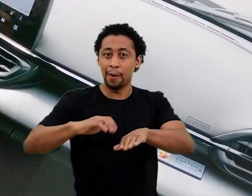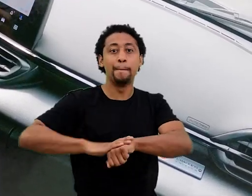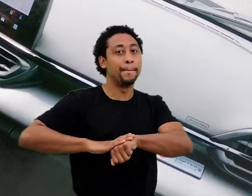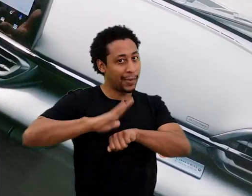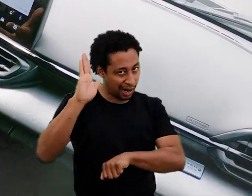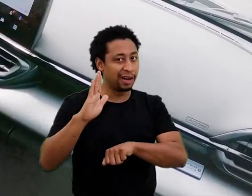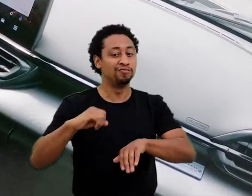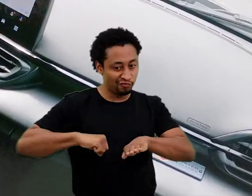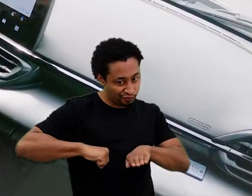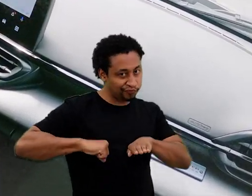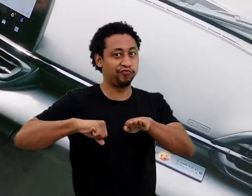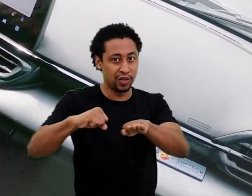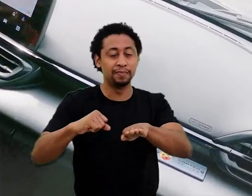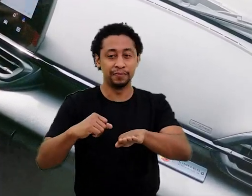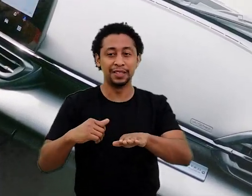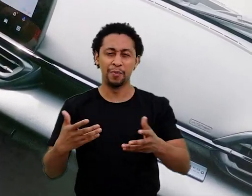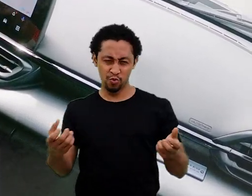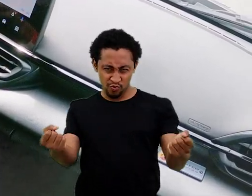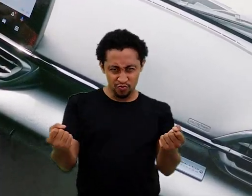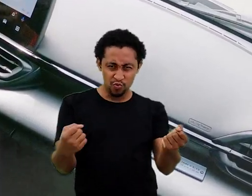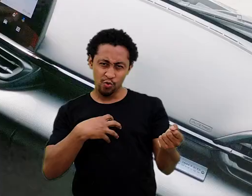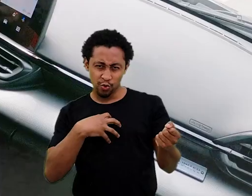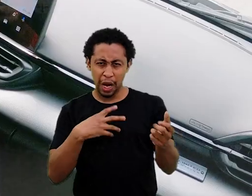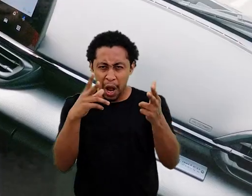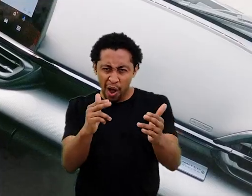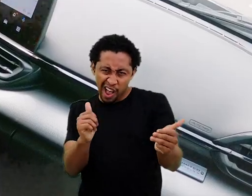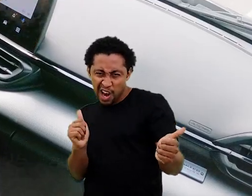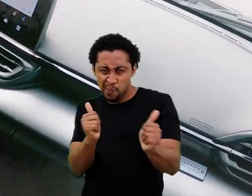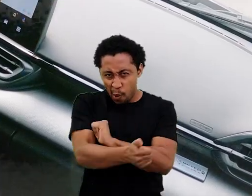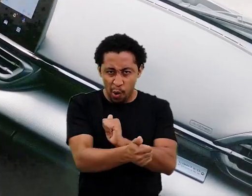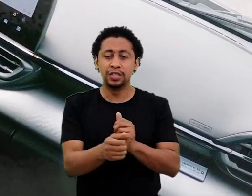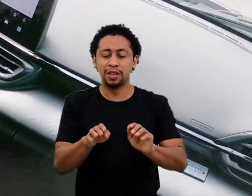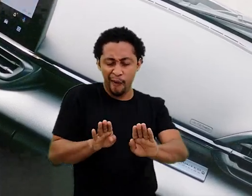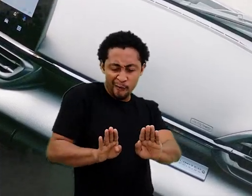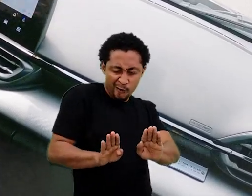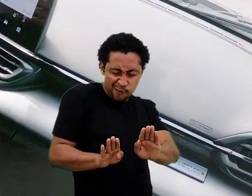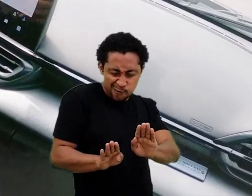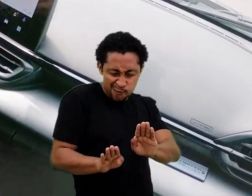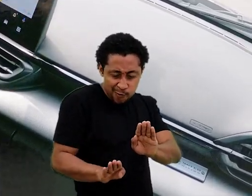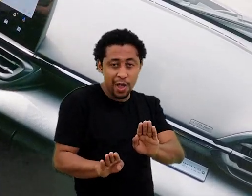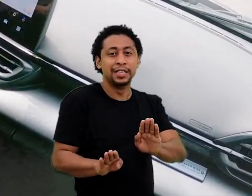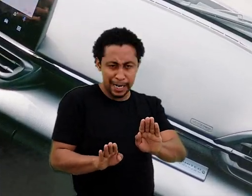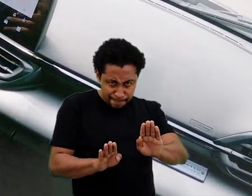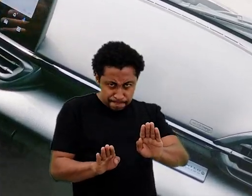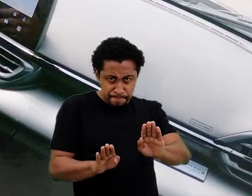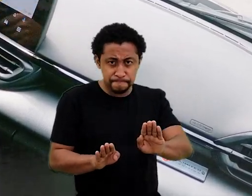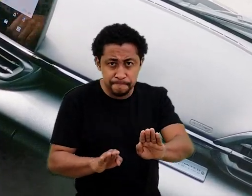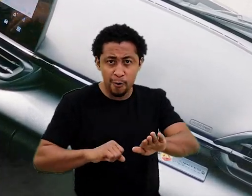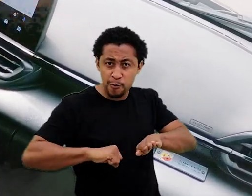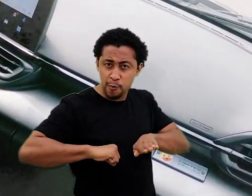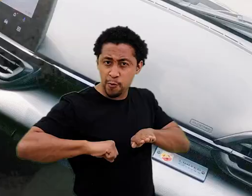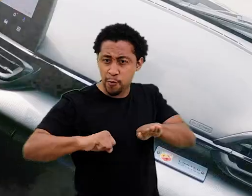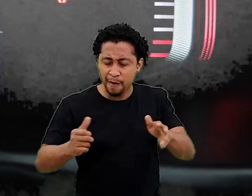uma melhoria, ou melhor, um mapa mais esportivo, da curva do pedal. Então pisando menos ele vai abrir mais